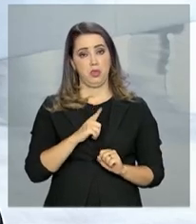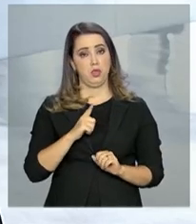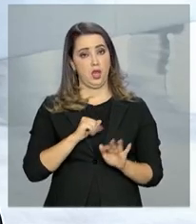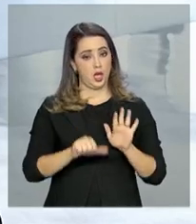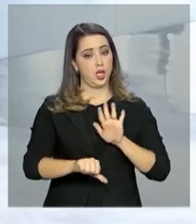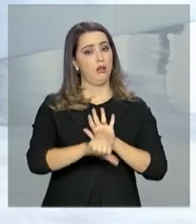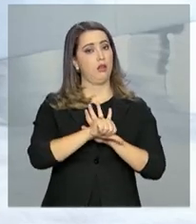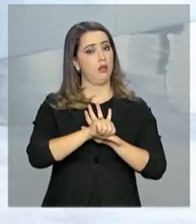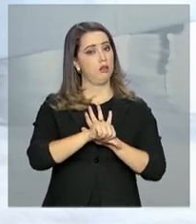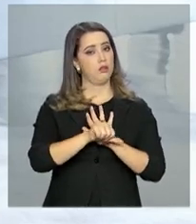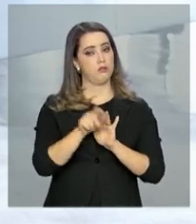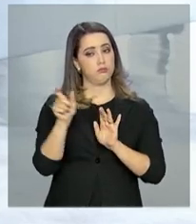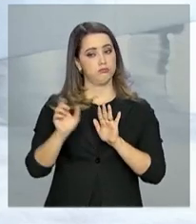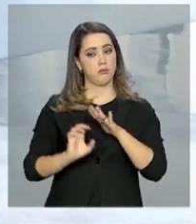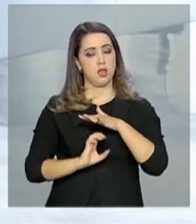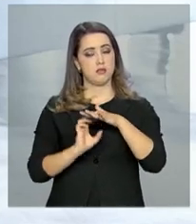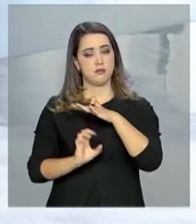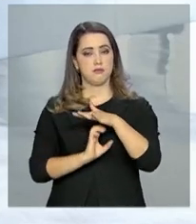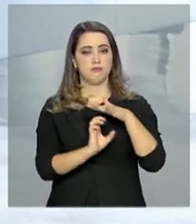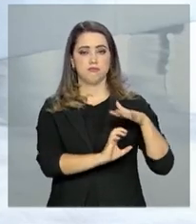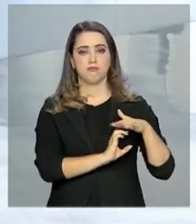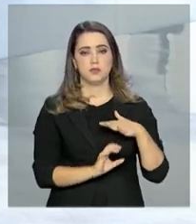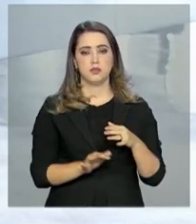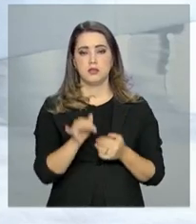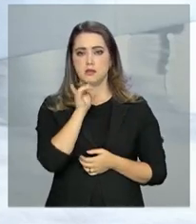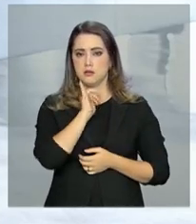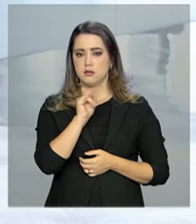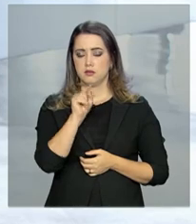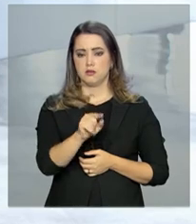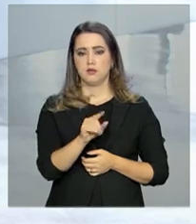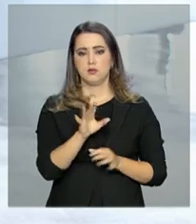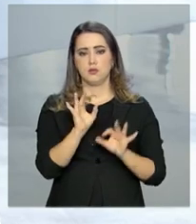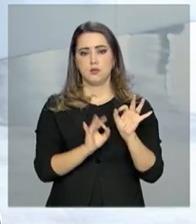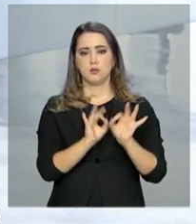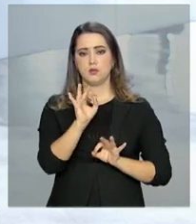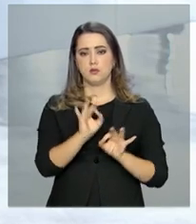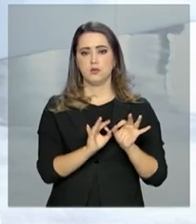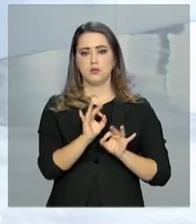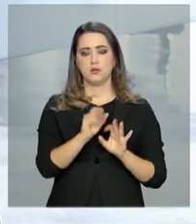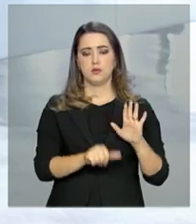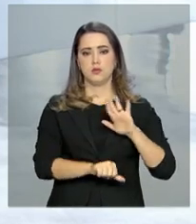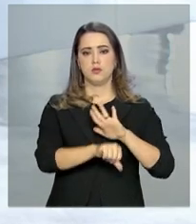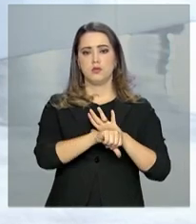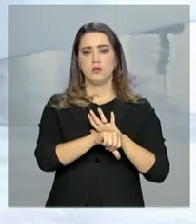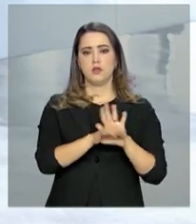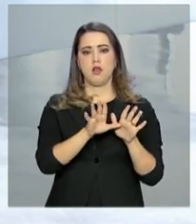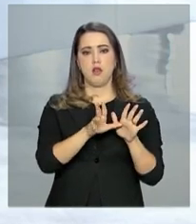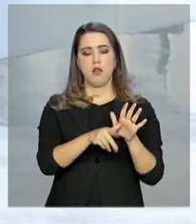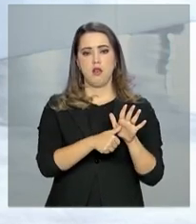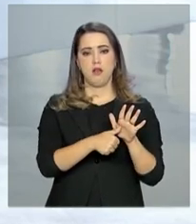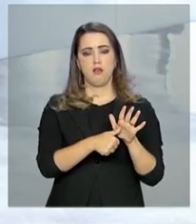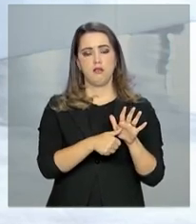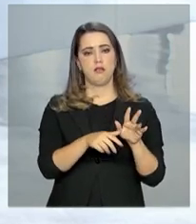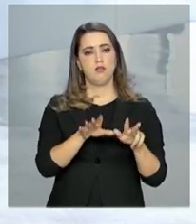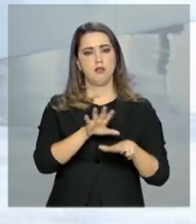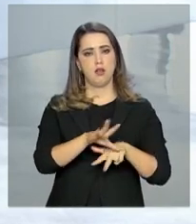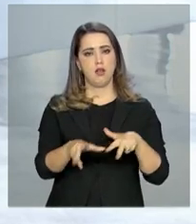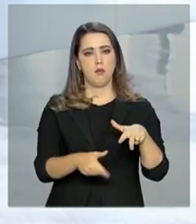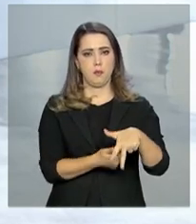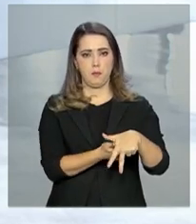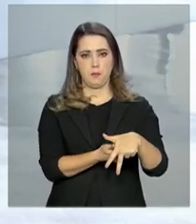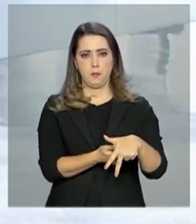imputados a essas empresas como por exemplo organização criminosa lavagem de dinheiro com opção